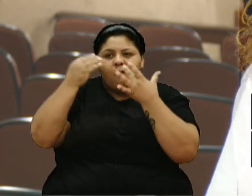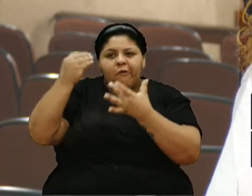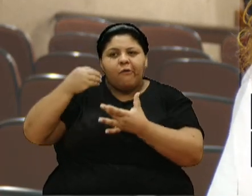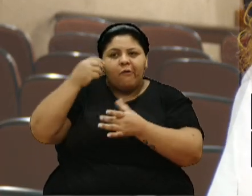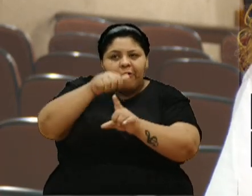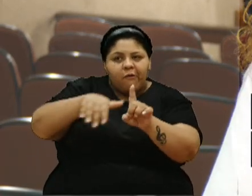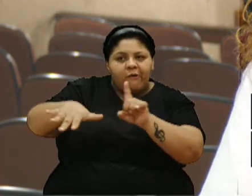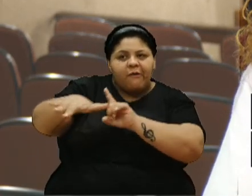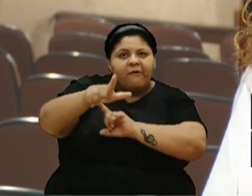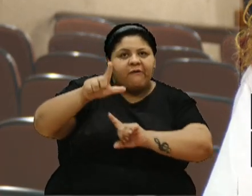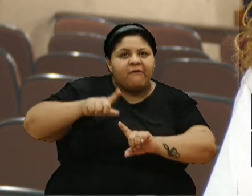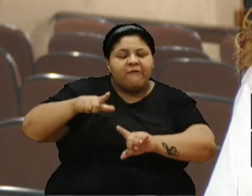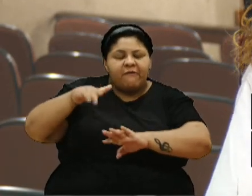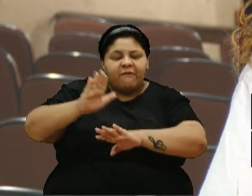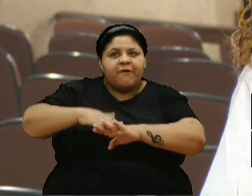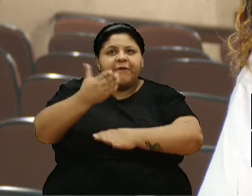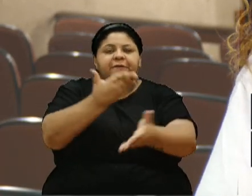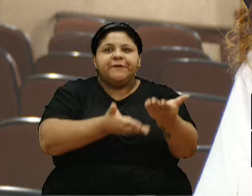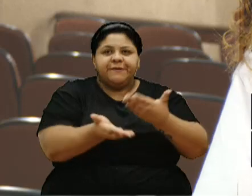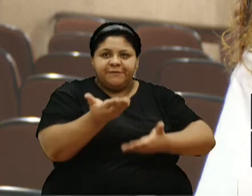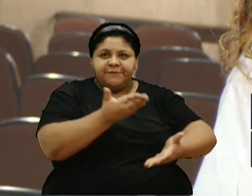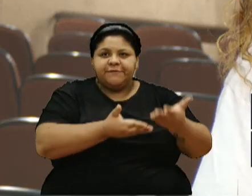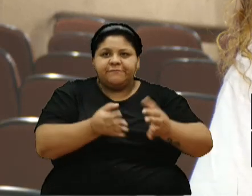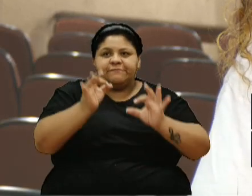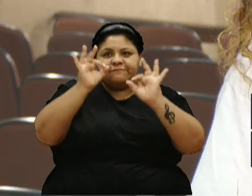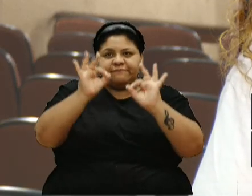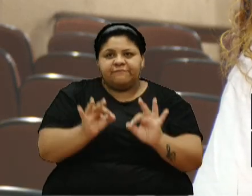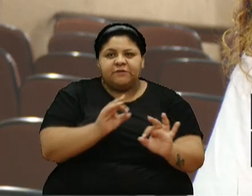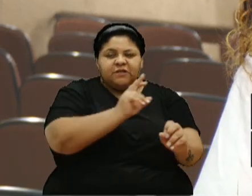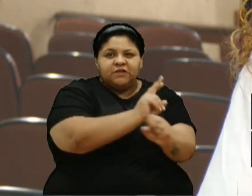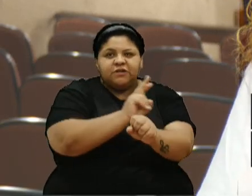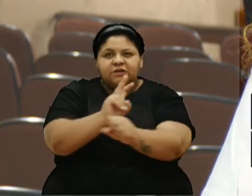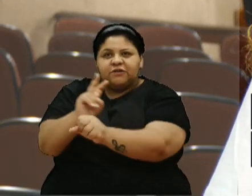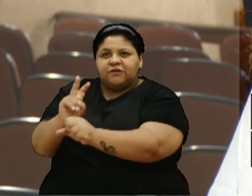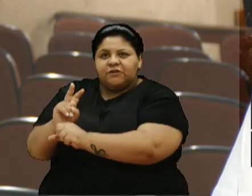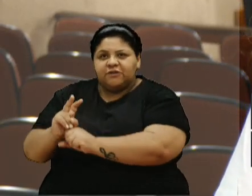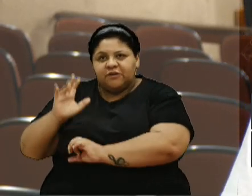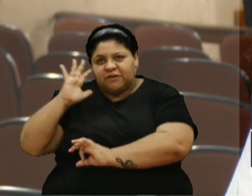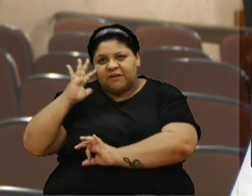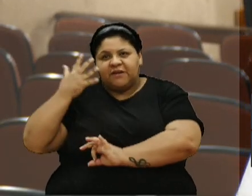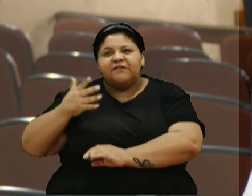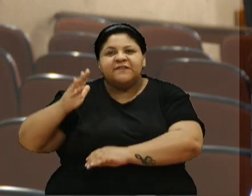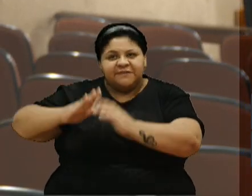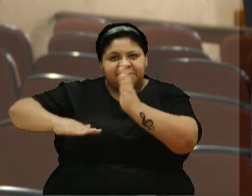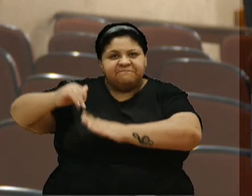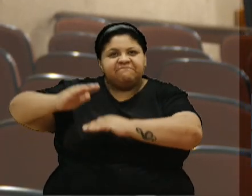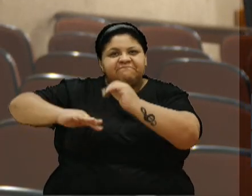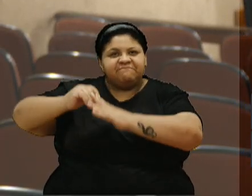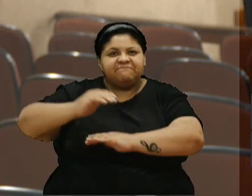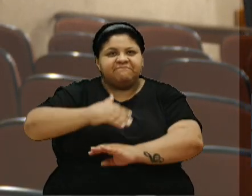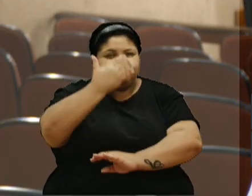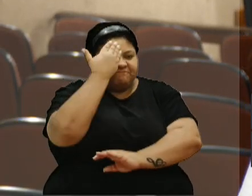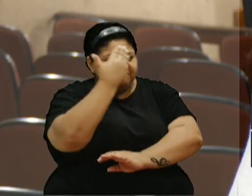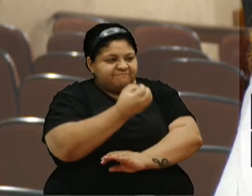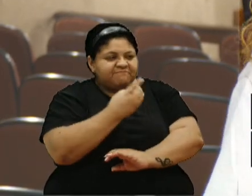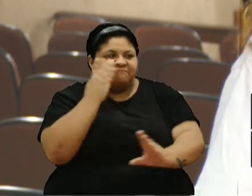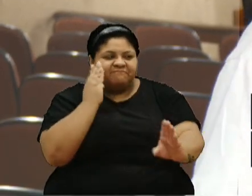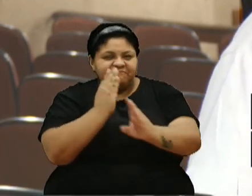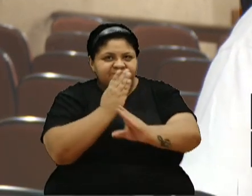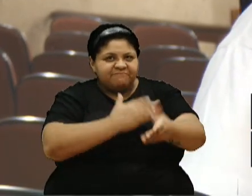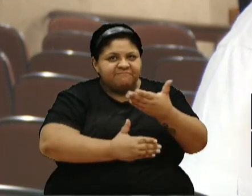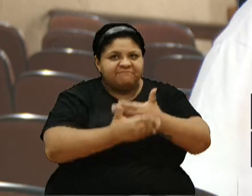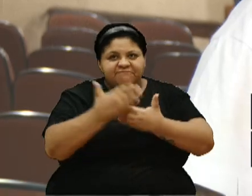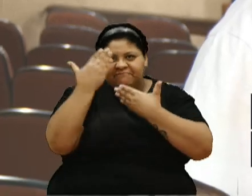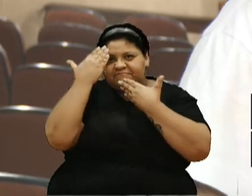a gente ter mais esse atendimento digno e esse cuidado em liberdade acontecendo na prática. Vereadora, obrigado, um bom encontro a todos.